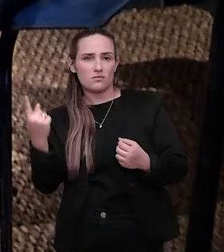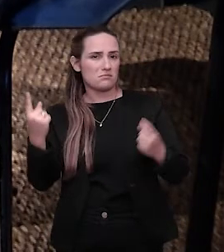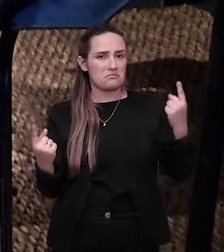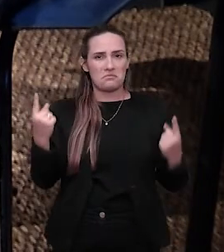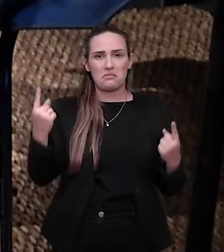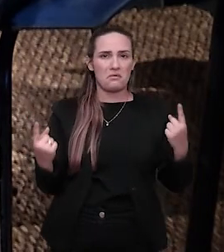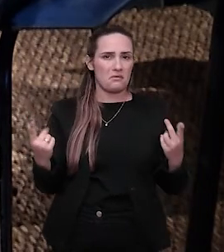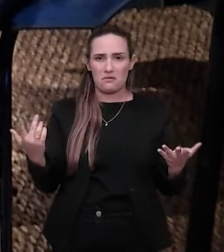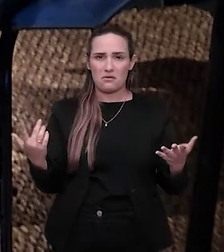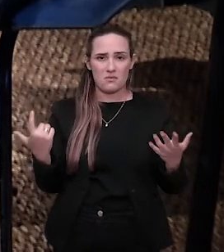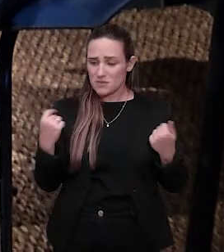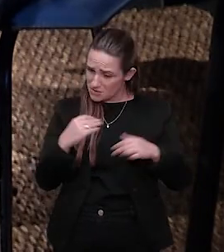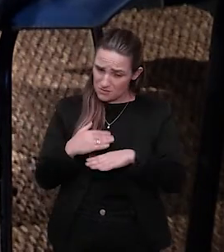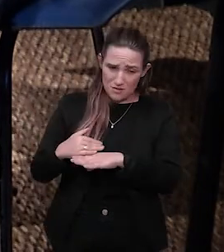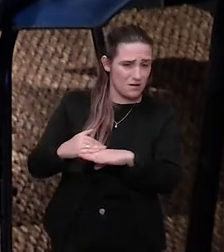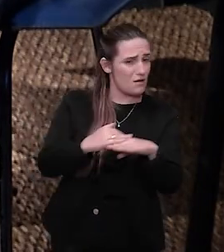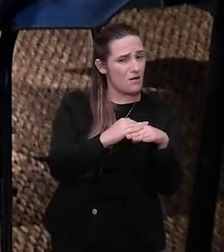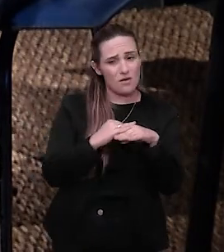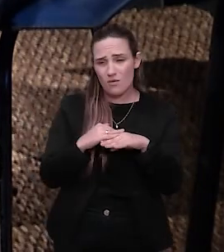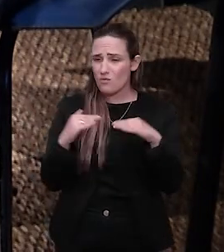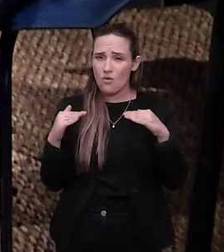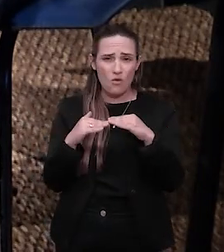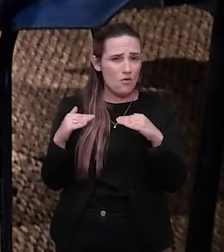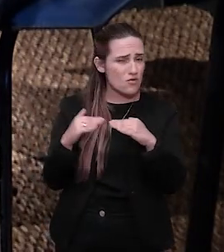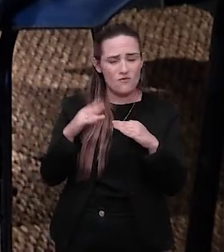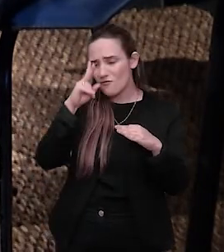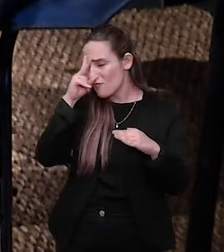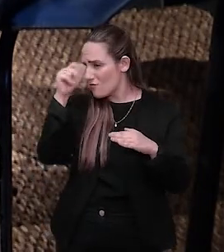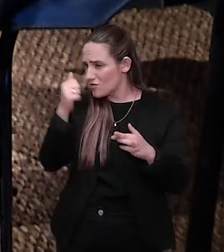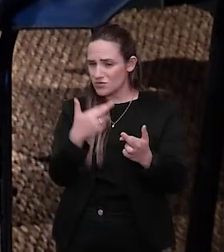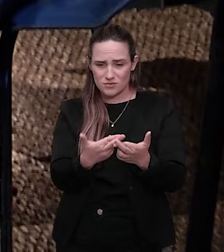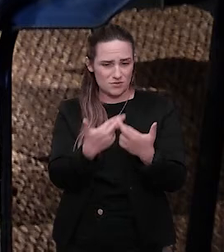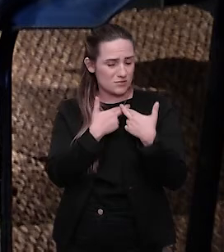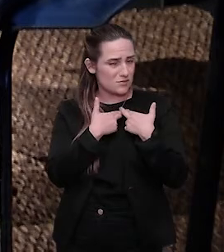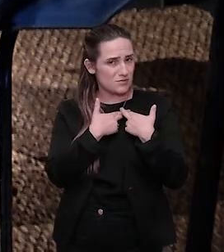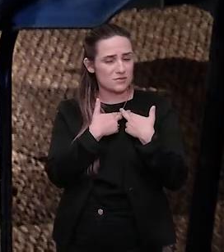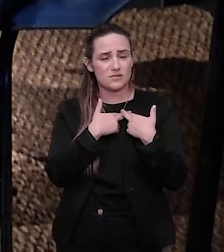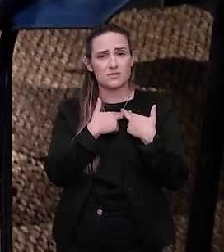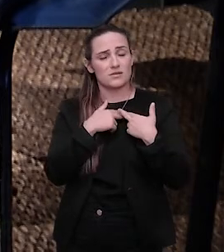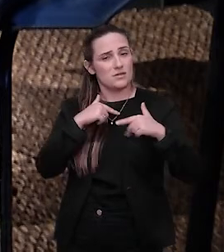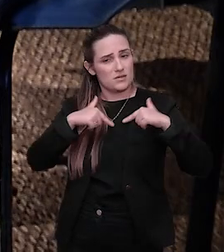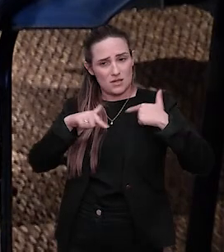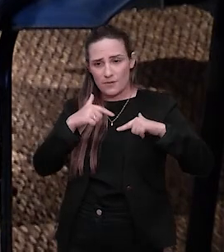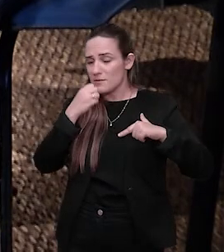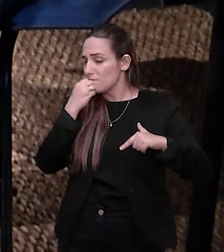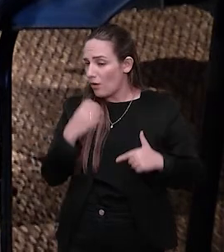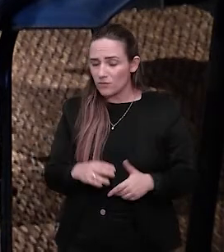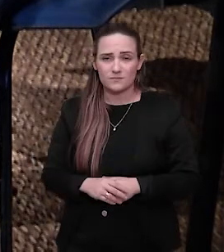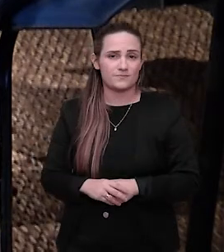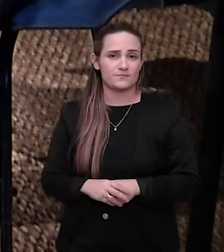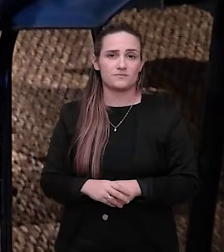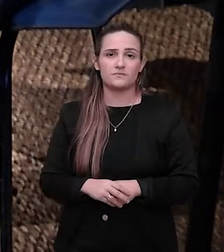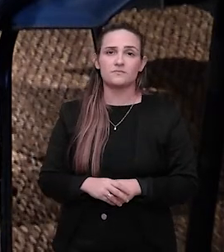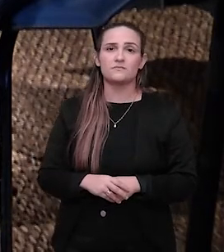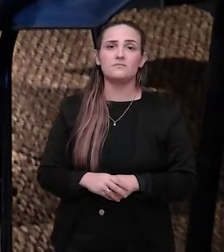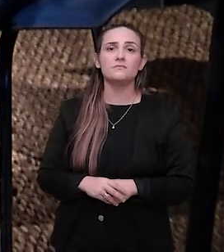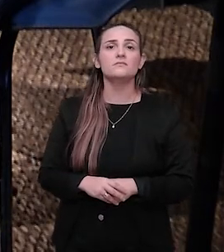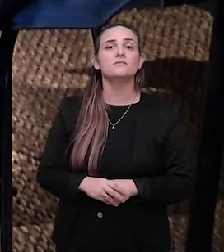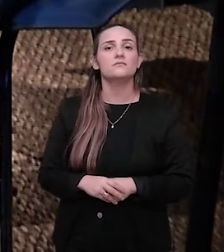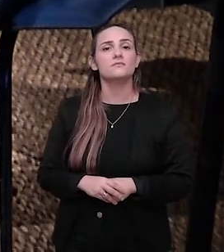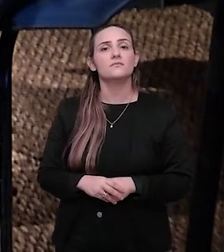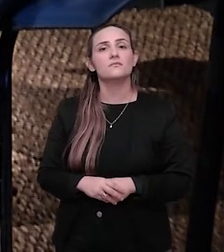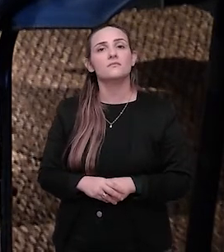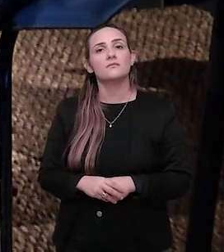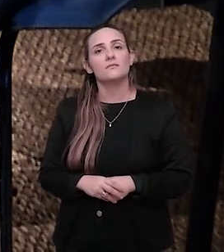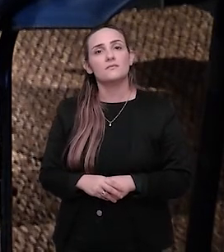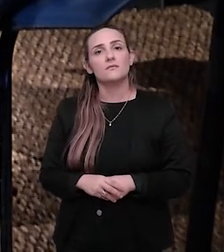Então, assim, esse Ministério Público coeso, forte e responsável com a sua atuação funcional e não pouco responsável com as